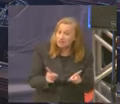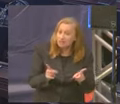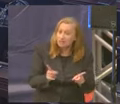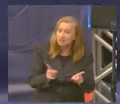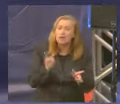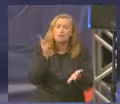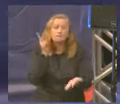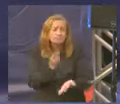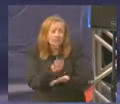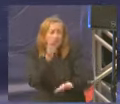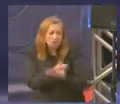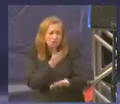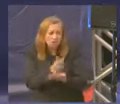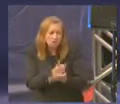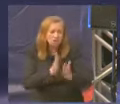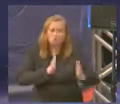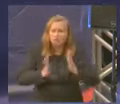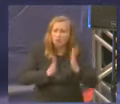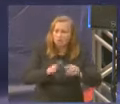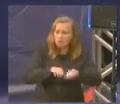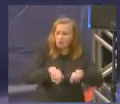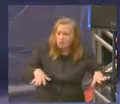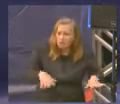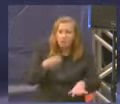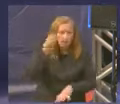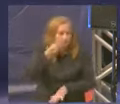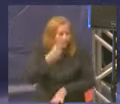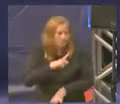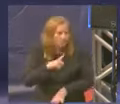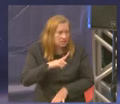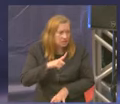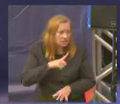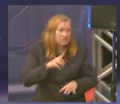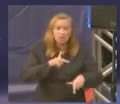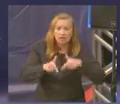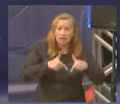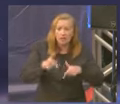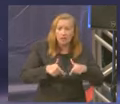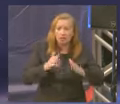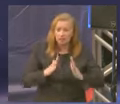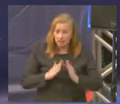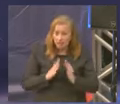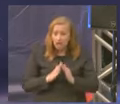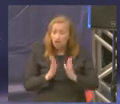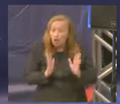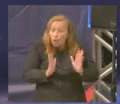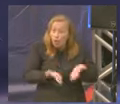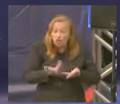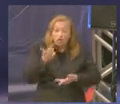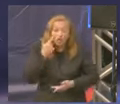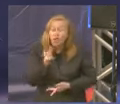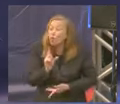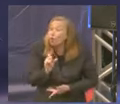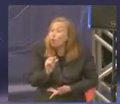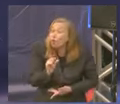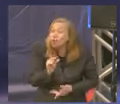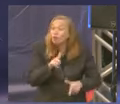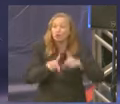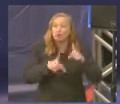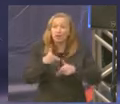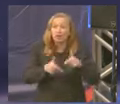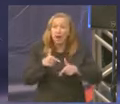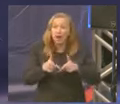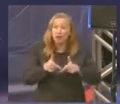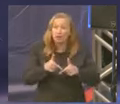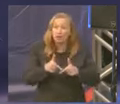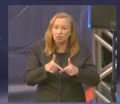mesmo durante a pandemia, a gente vivenciou o home office. Hoje, a gente vivencia o trabalho